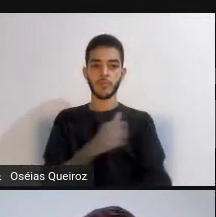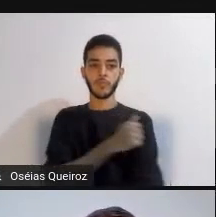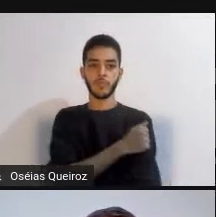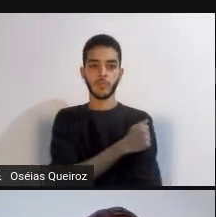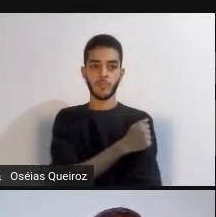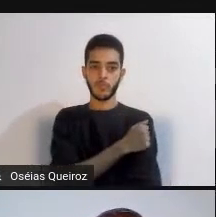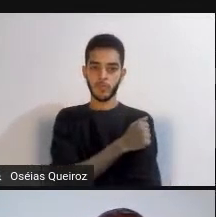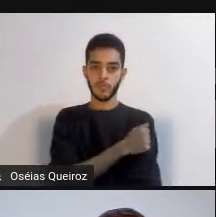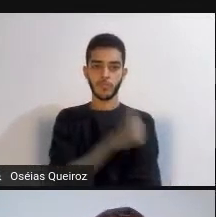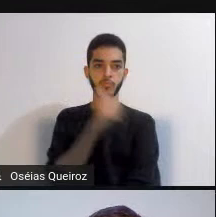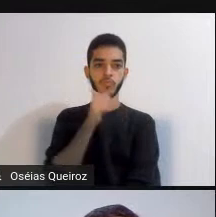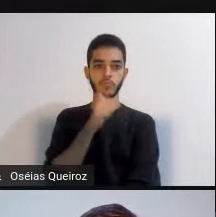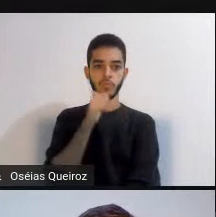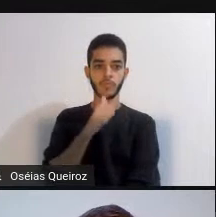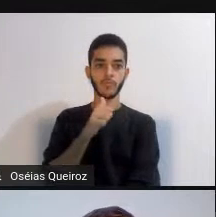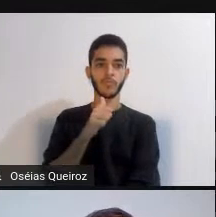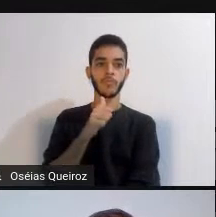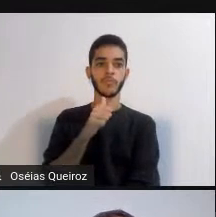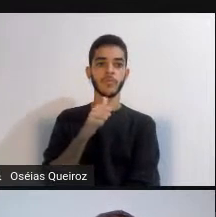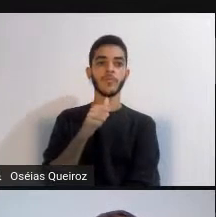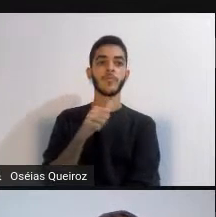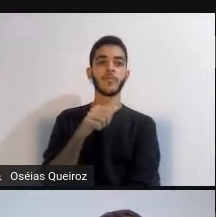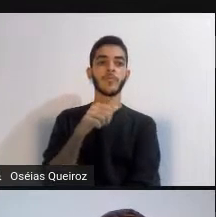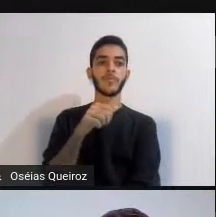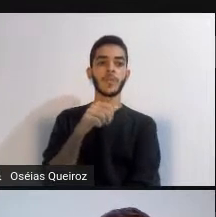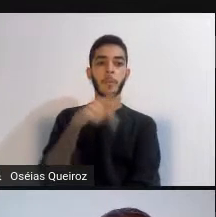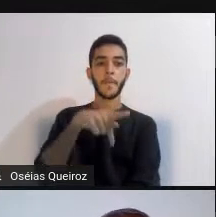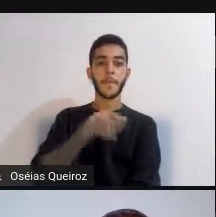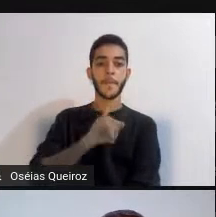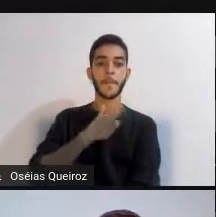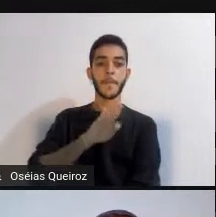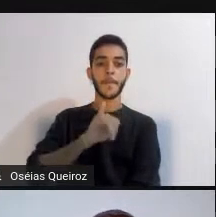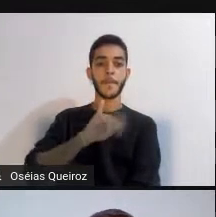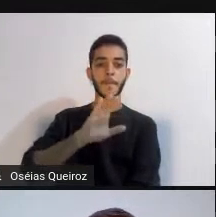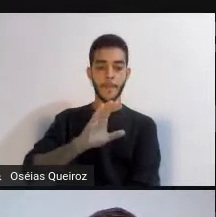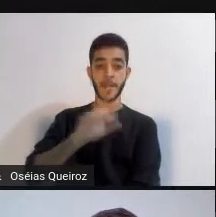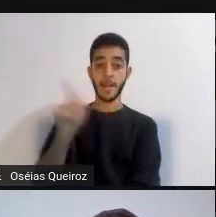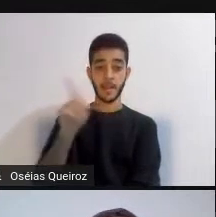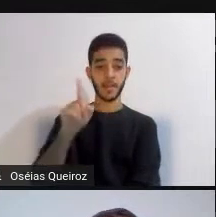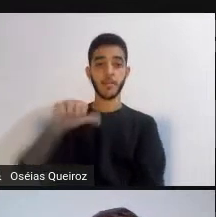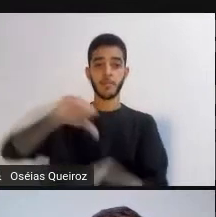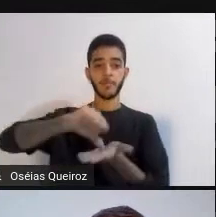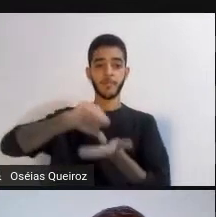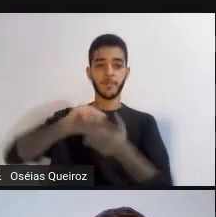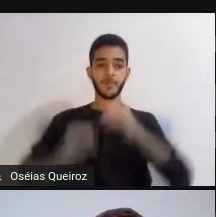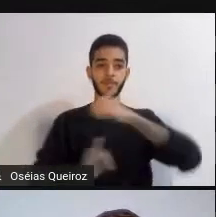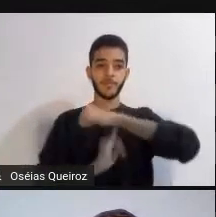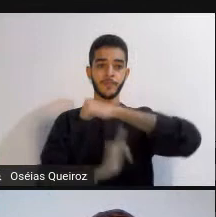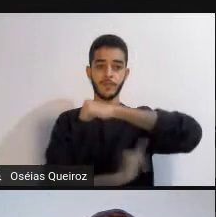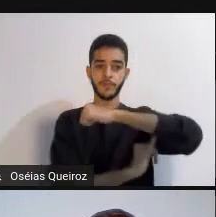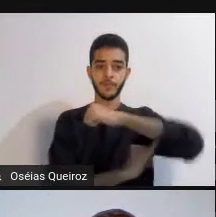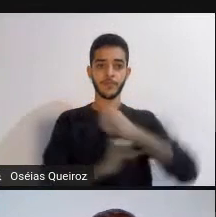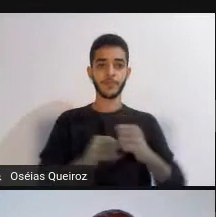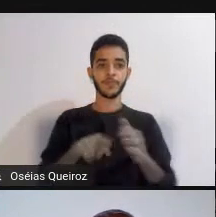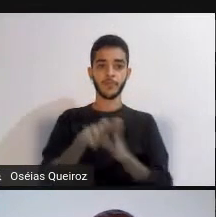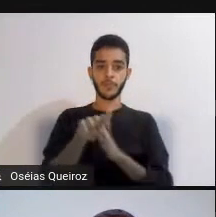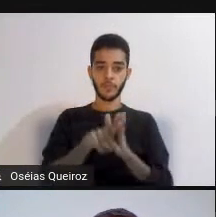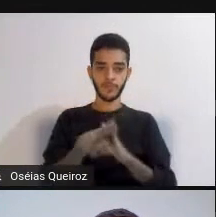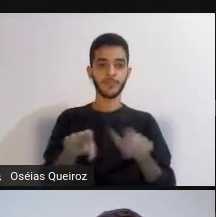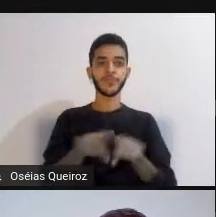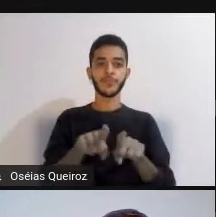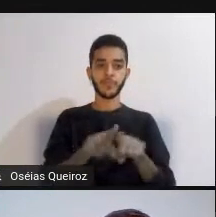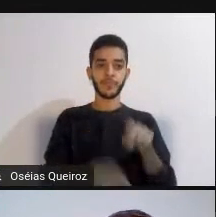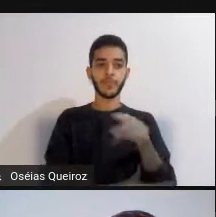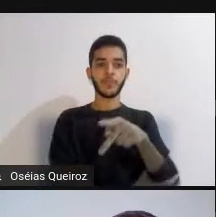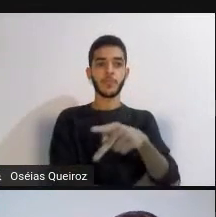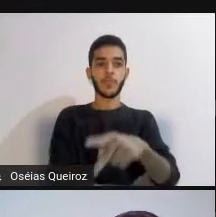iniciação científica, Scarlett, lá do campus Itapecuru, onde nós, naquela discussão científica, também com a professora Isabel,